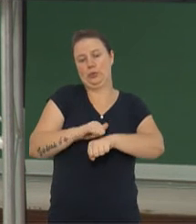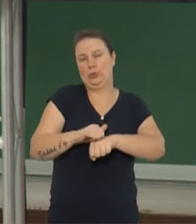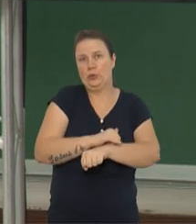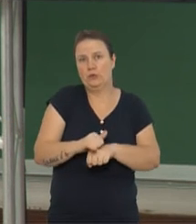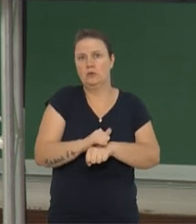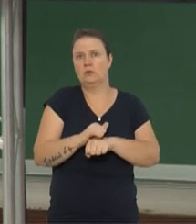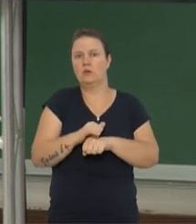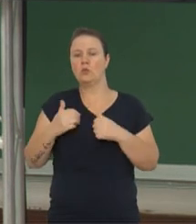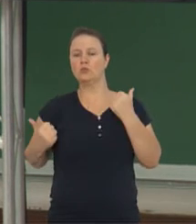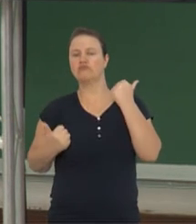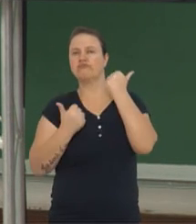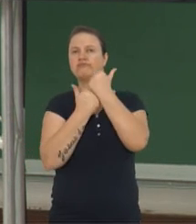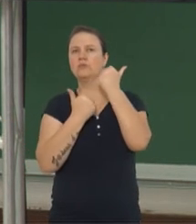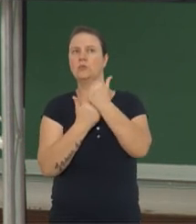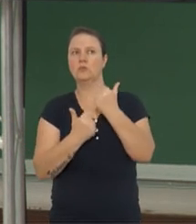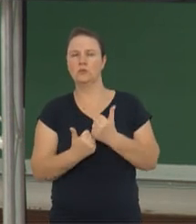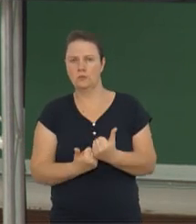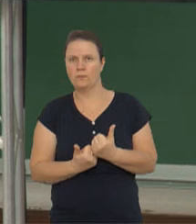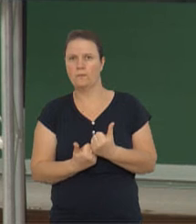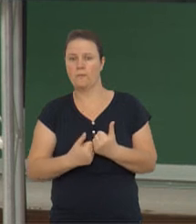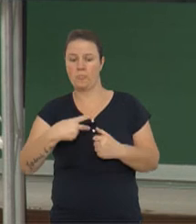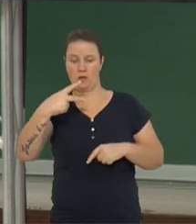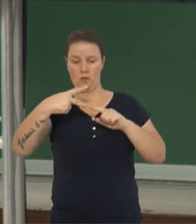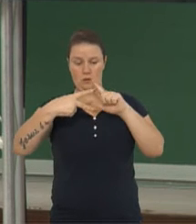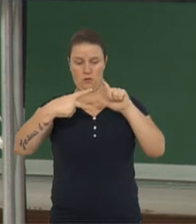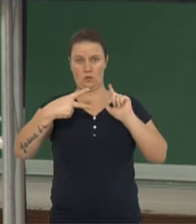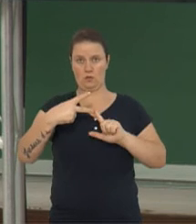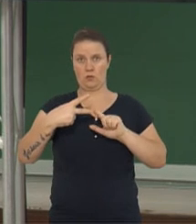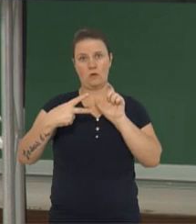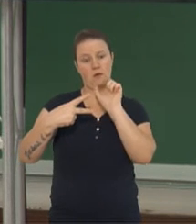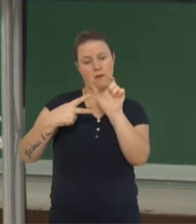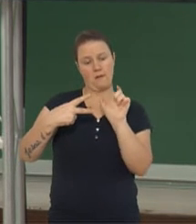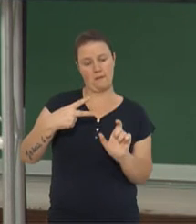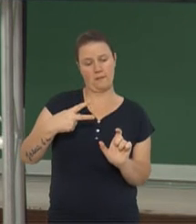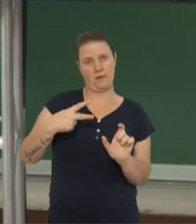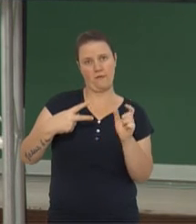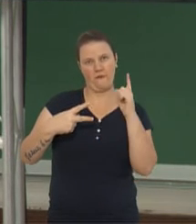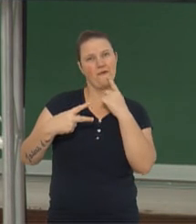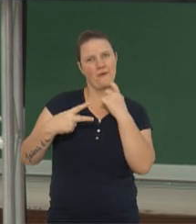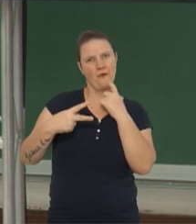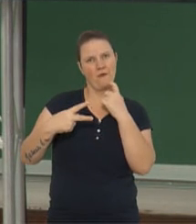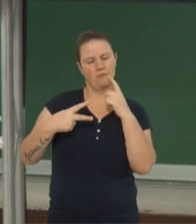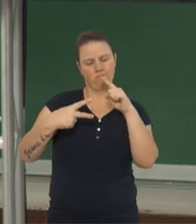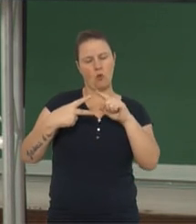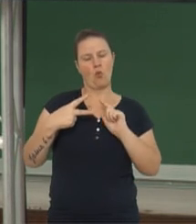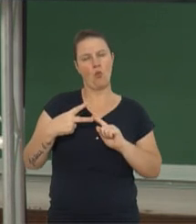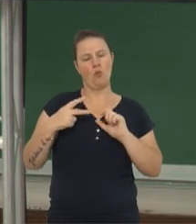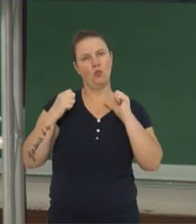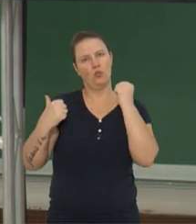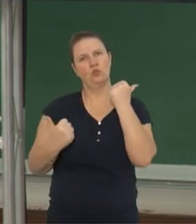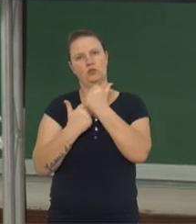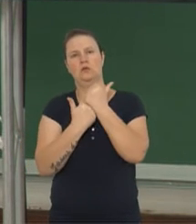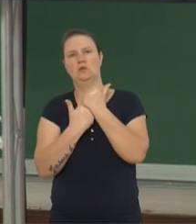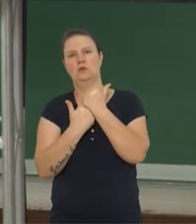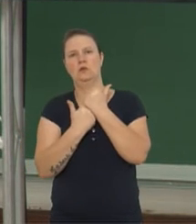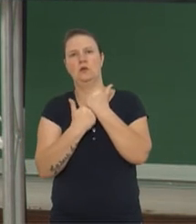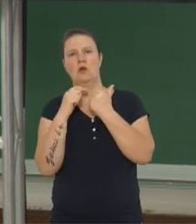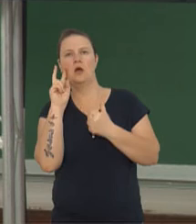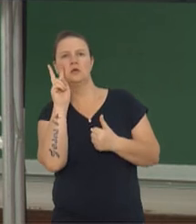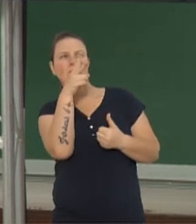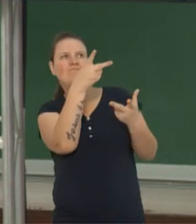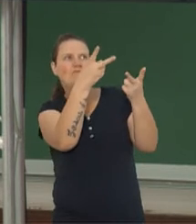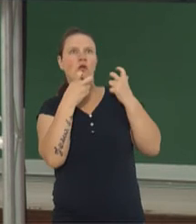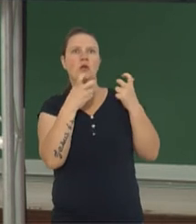procurar substituir essas outras duas palavras pelo aún, vamos entender que o aún levaria acentuação.